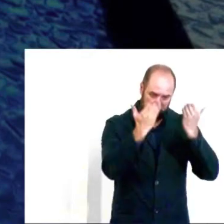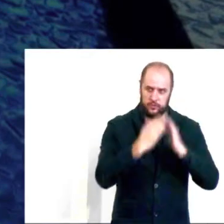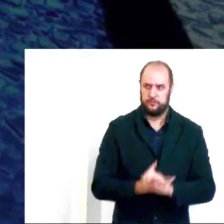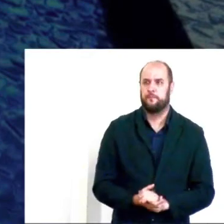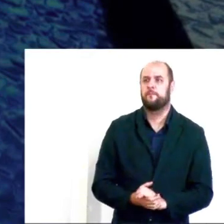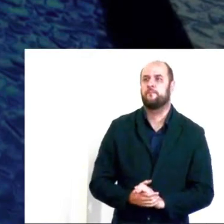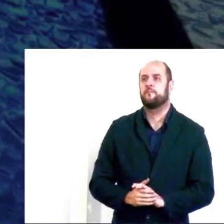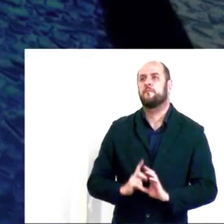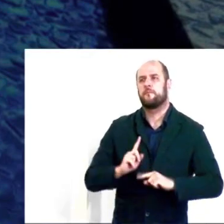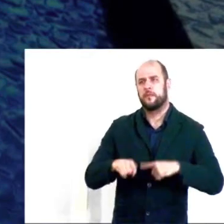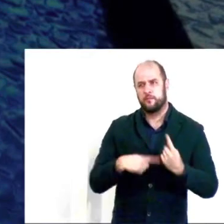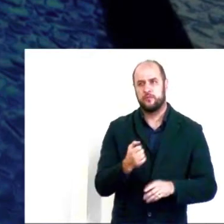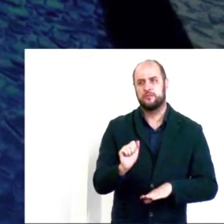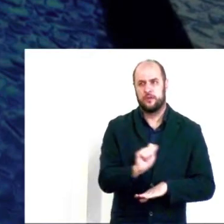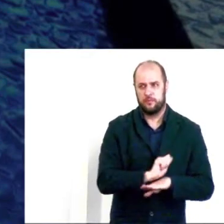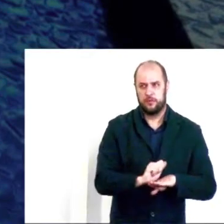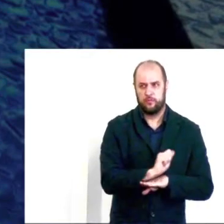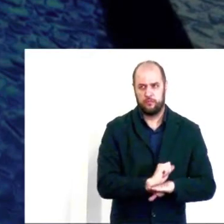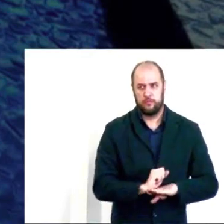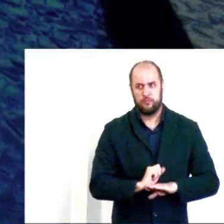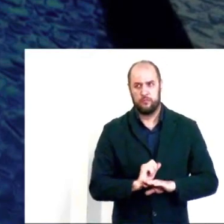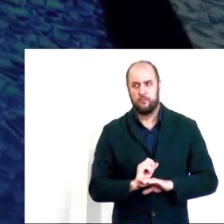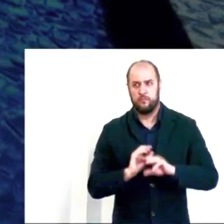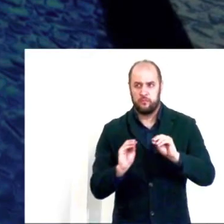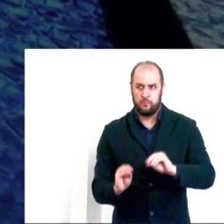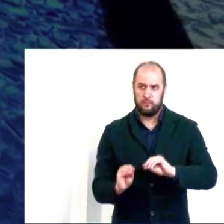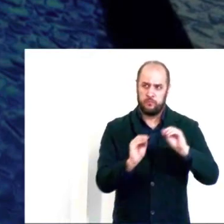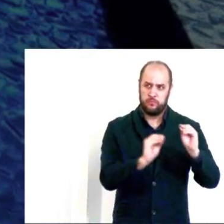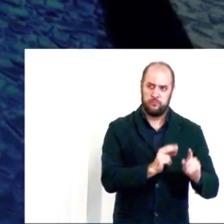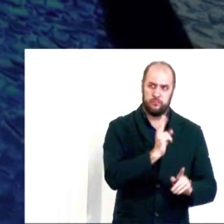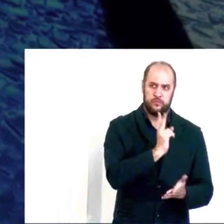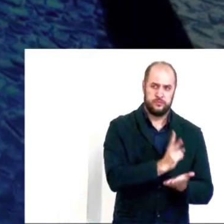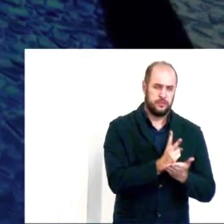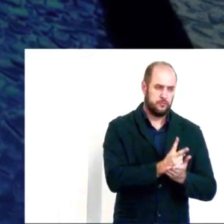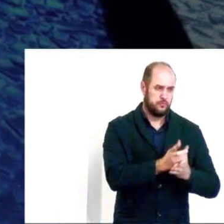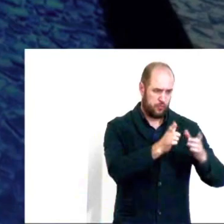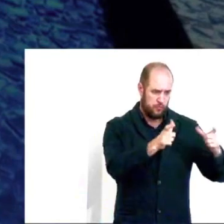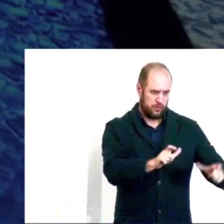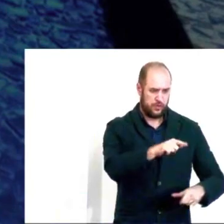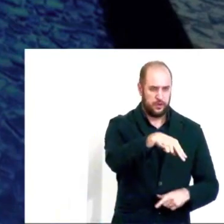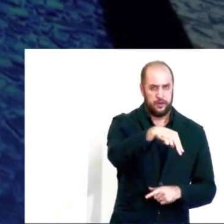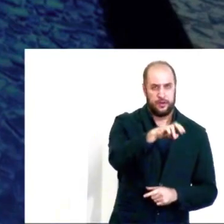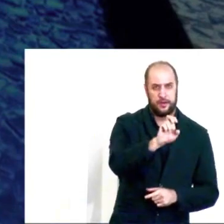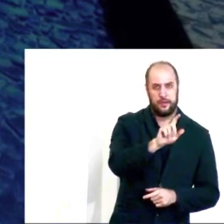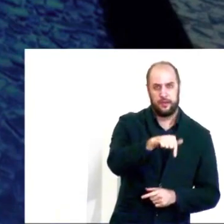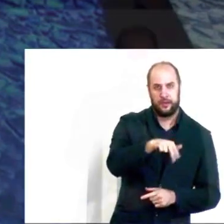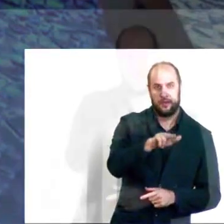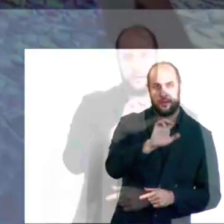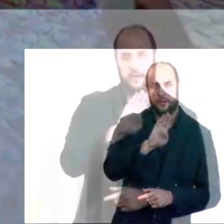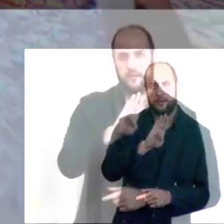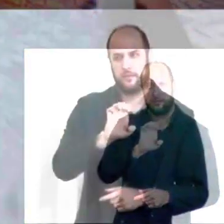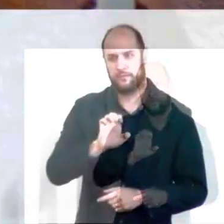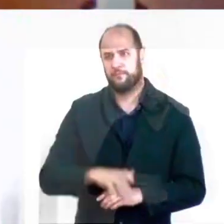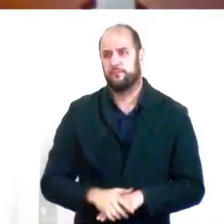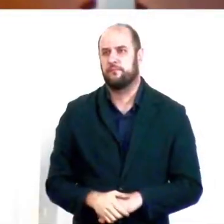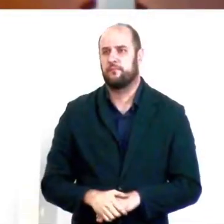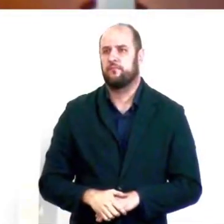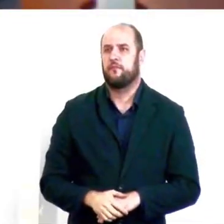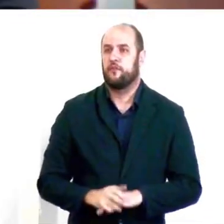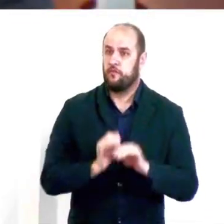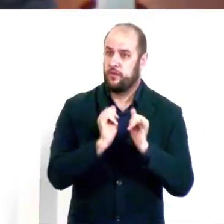Depois seguiu Abrão dali, indo sempre para o Neguebe. Crianças,